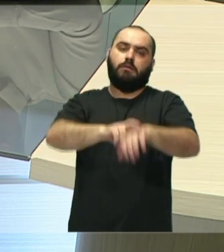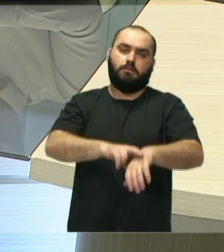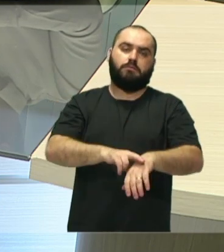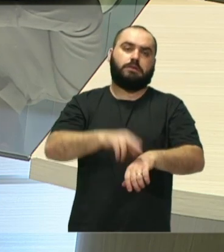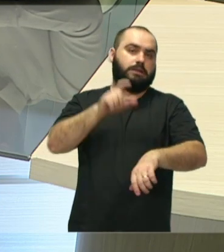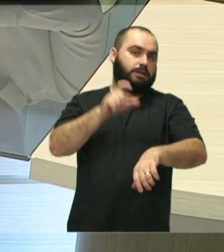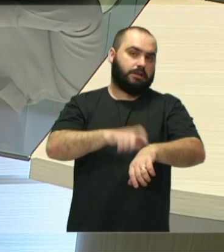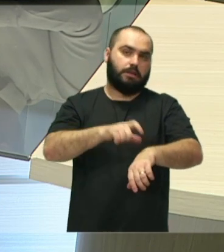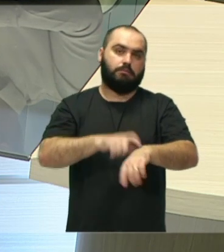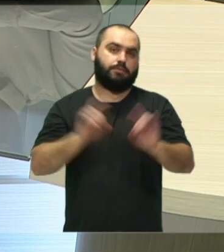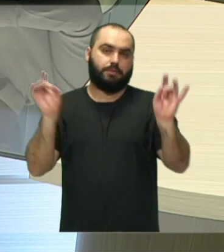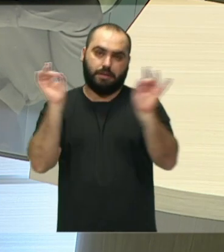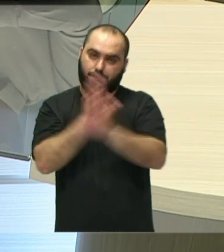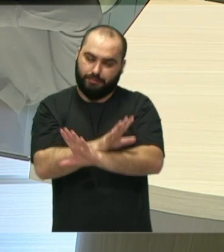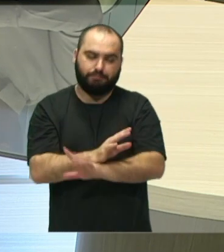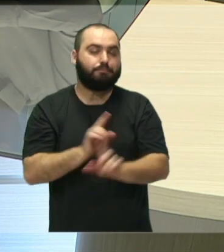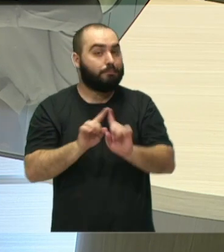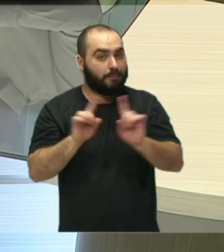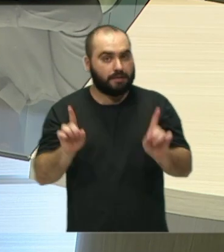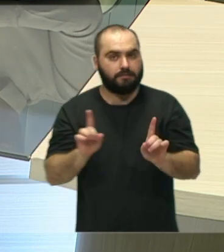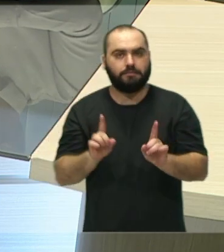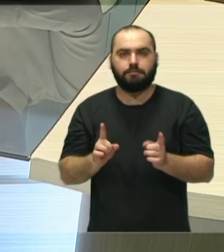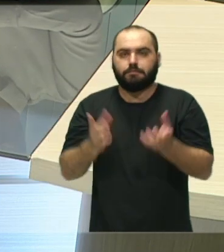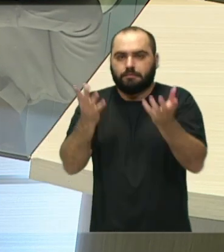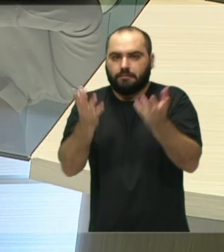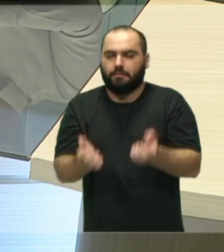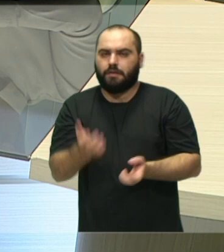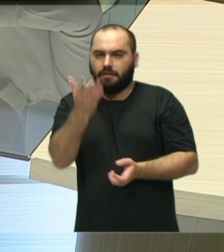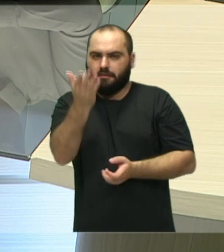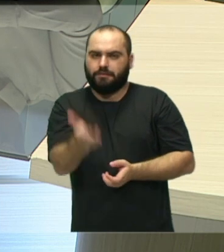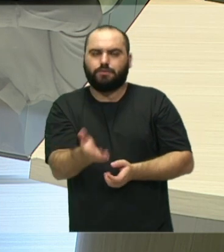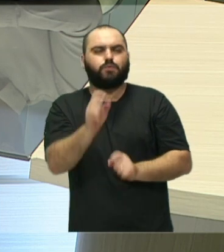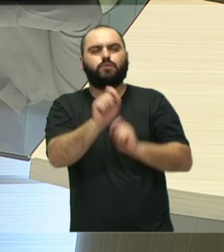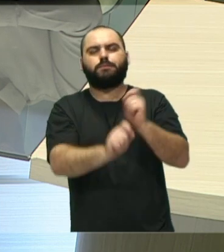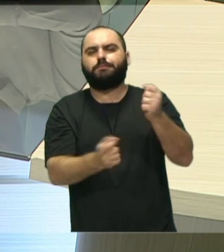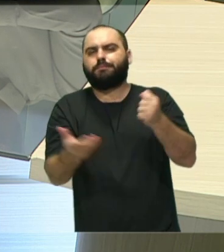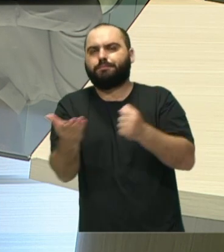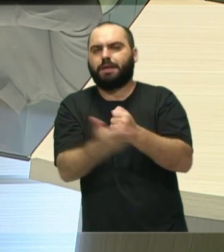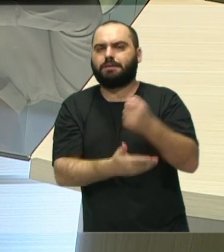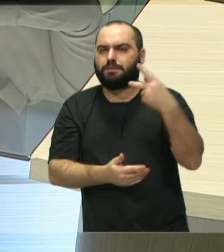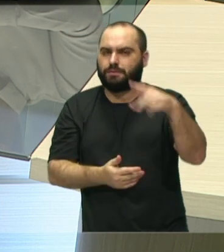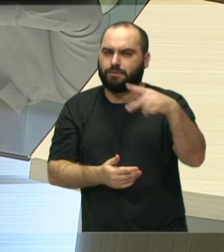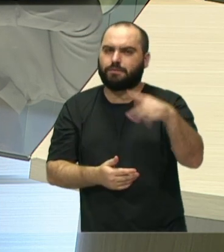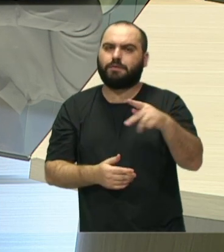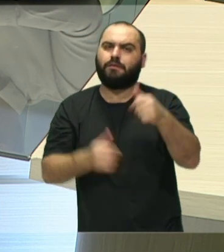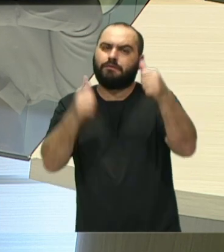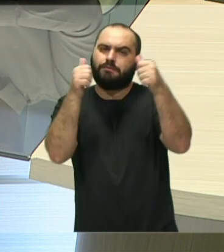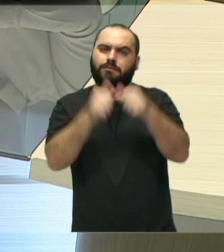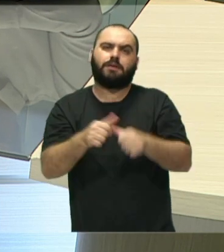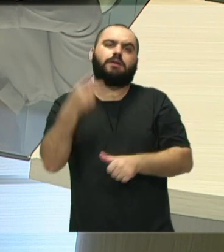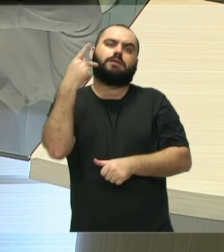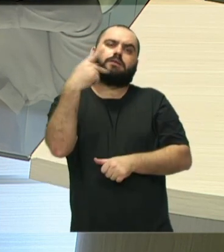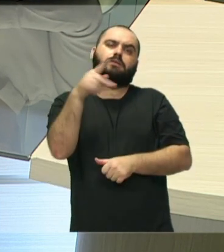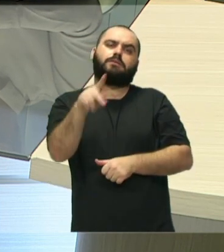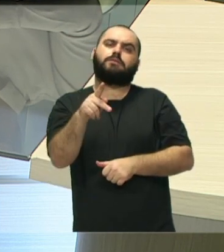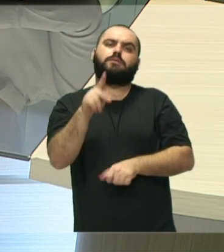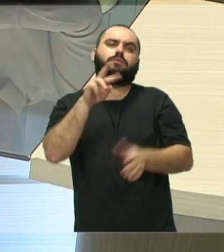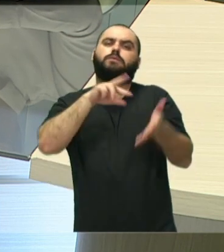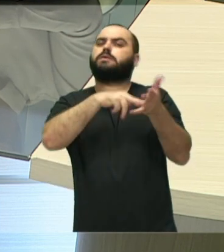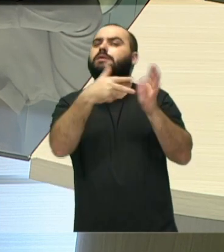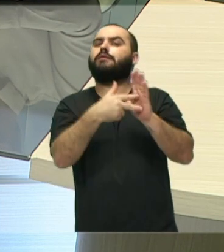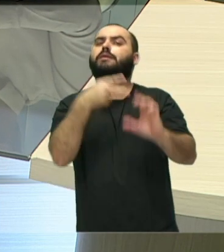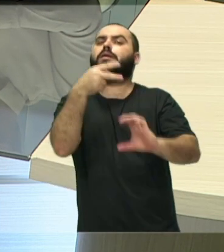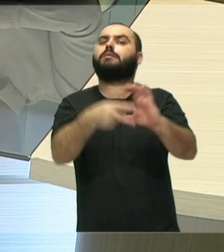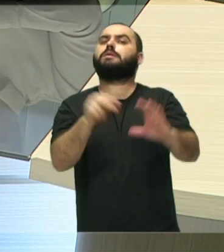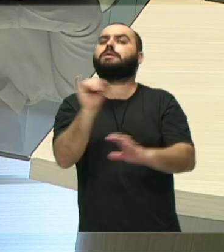Estoura o programa com certeza mas eu queria que você falasse com base nisso deixar sua mensagem do que significa